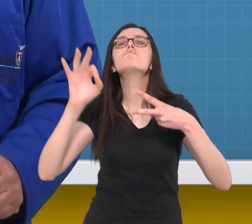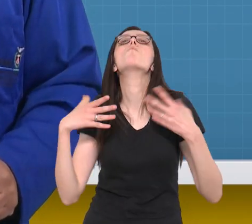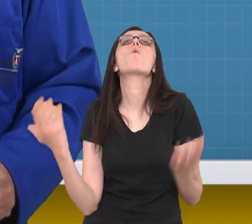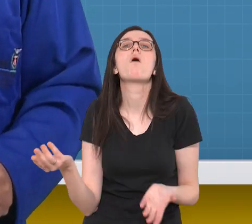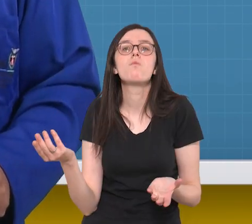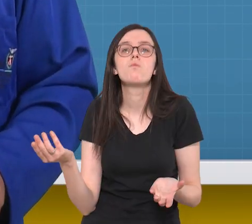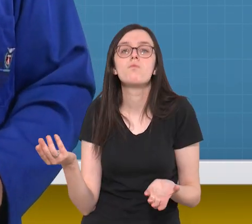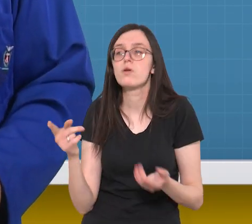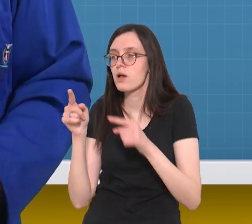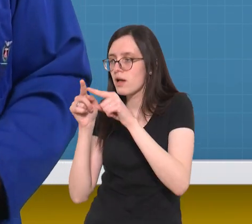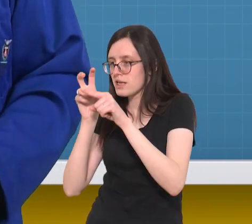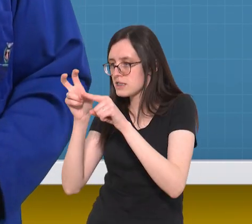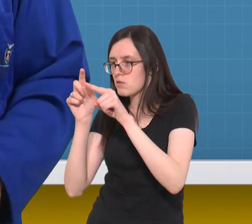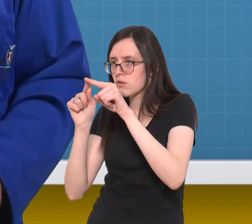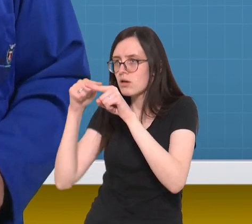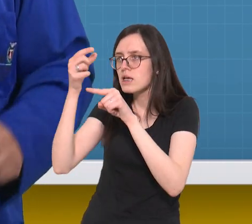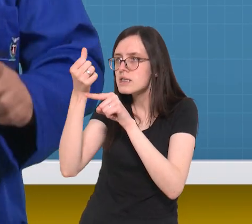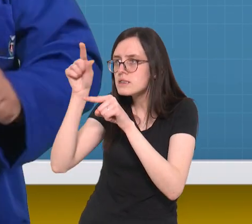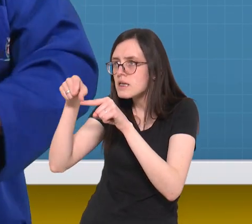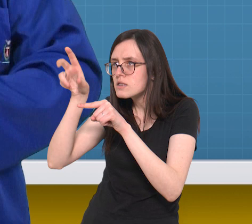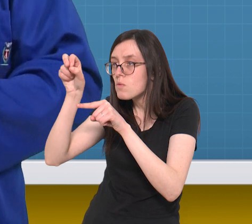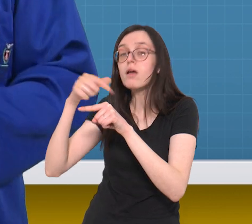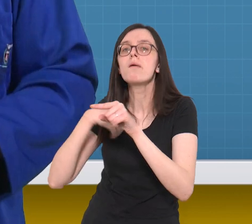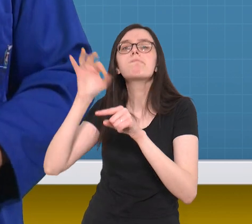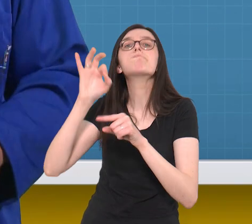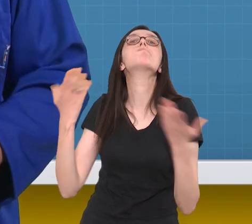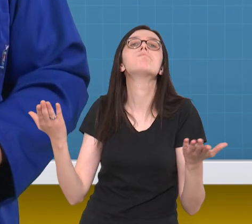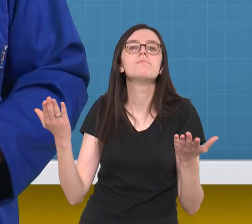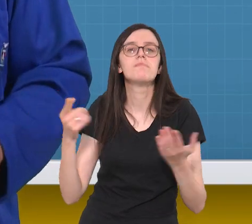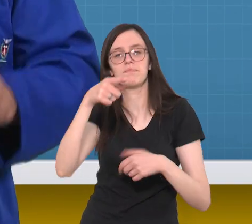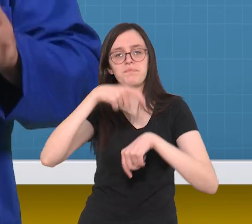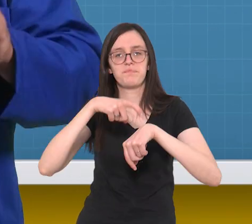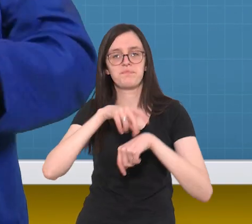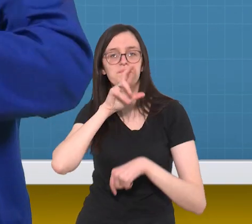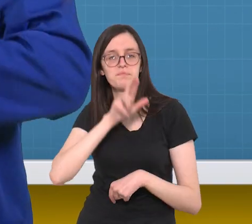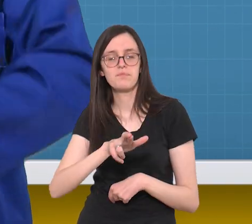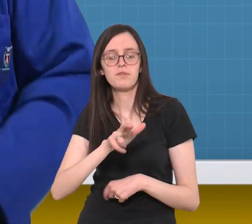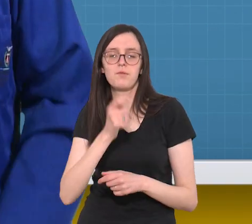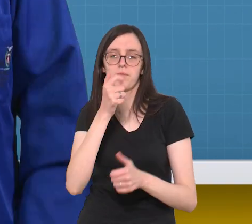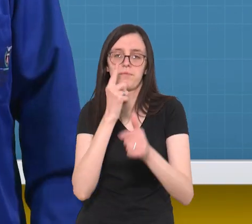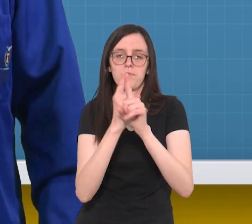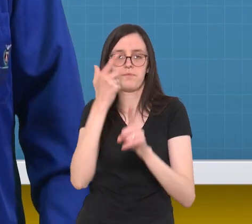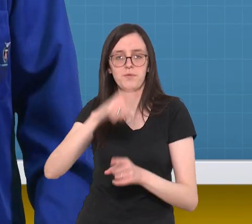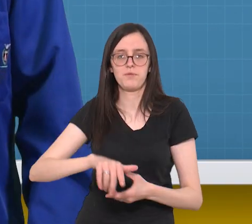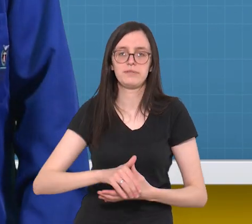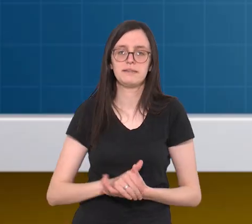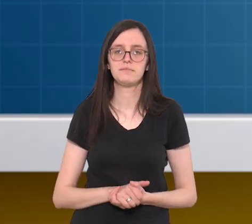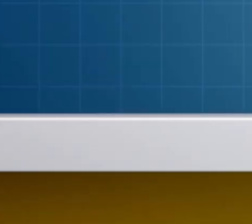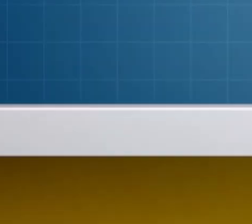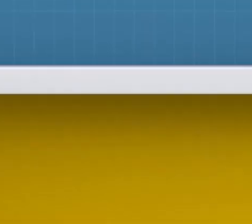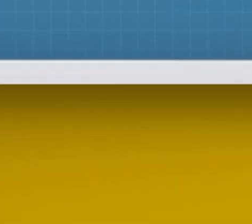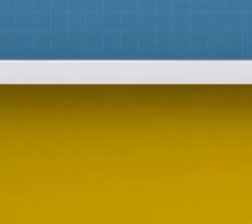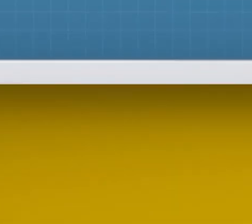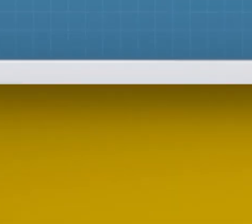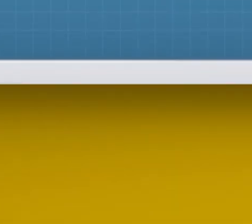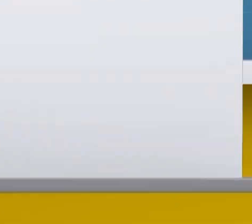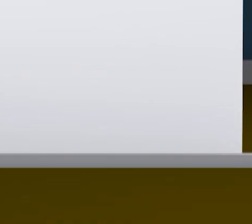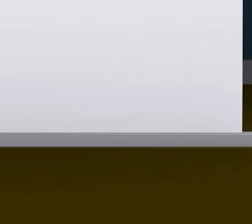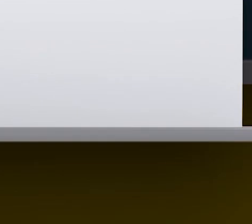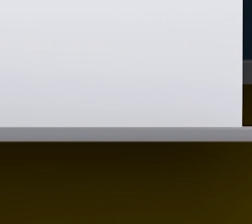percentualmente quando ela for para 6,50. Eu vou te dar um tempinho para resolver. Em breve a gente se encontra novamente.